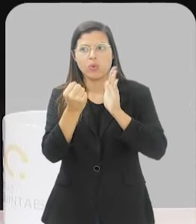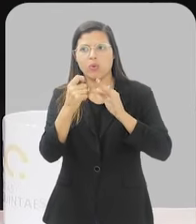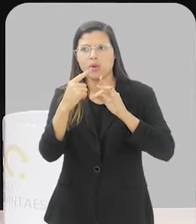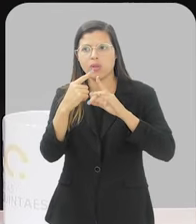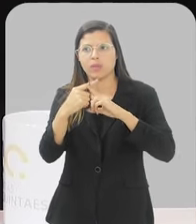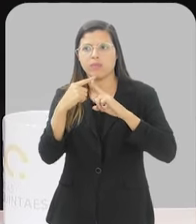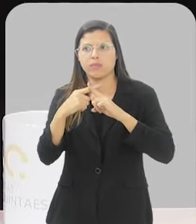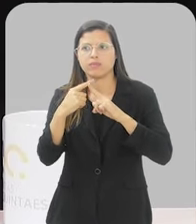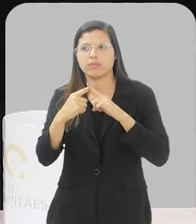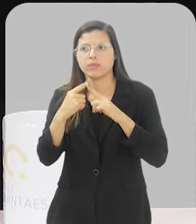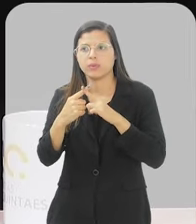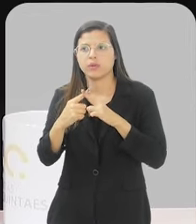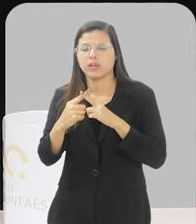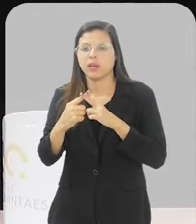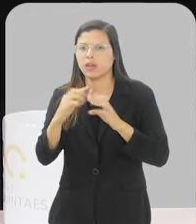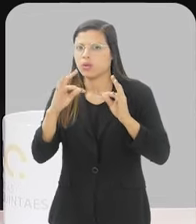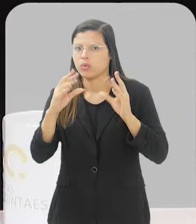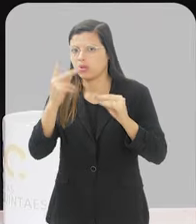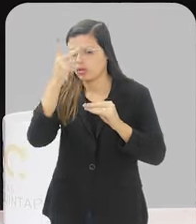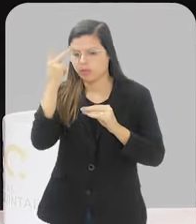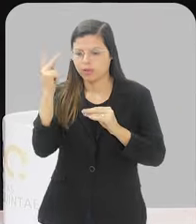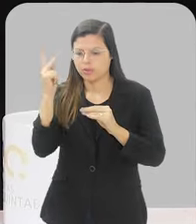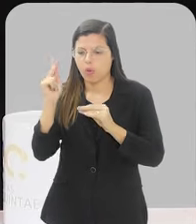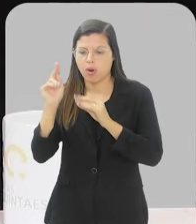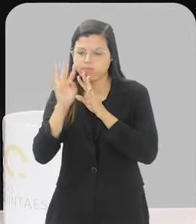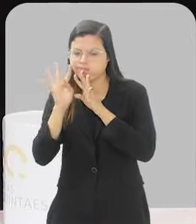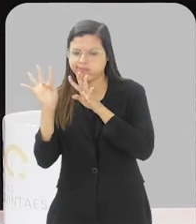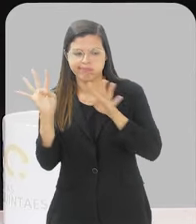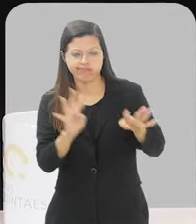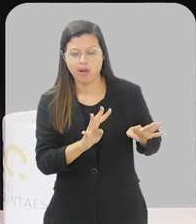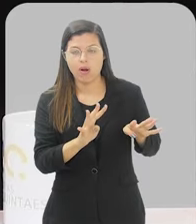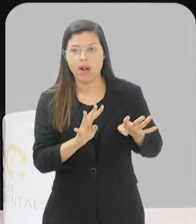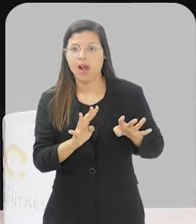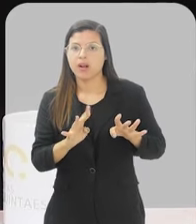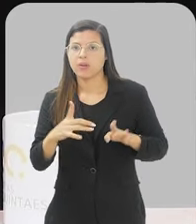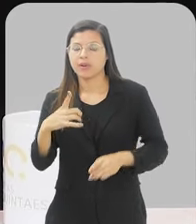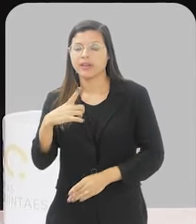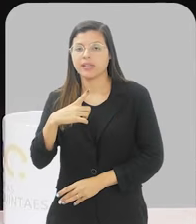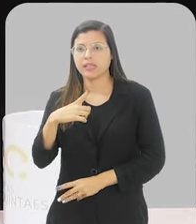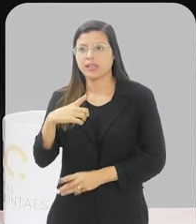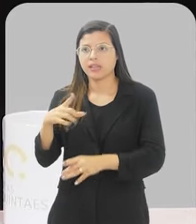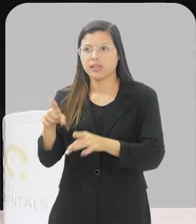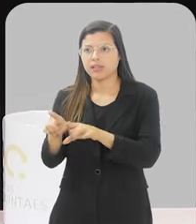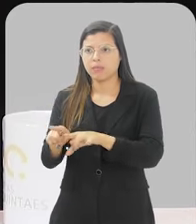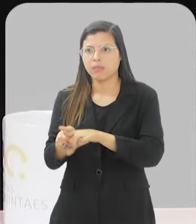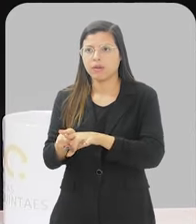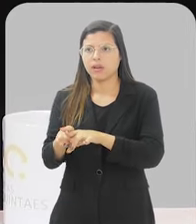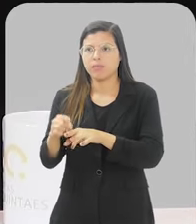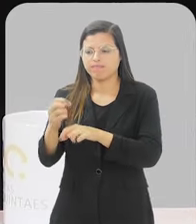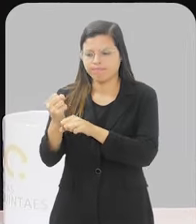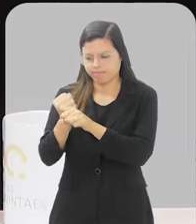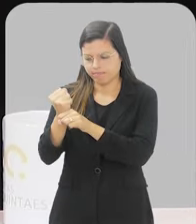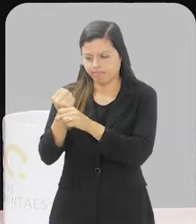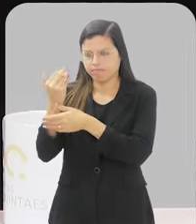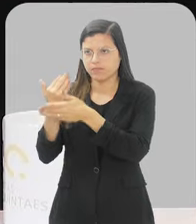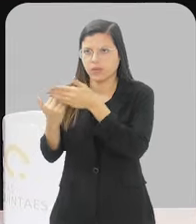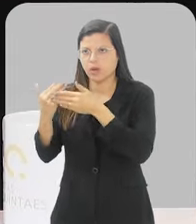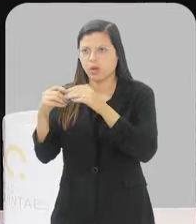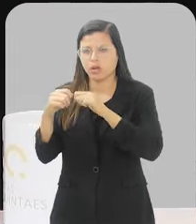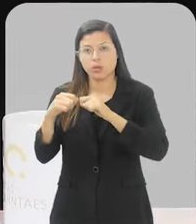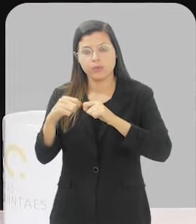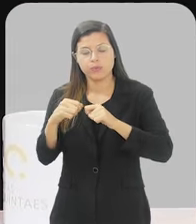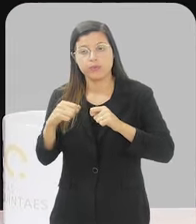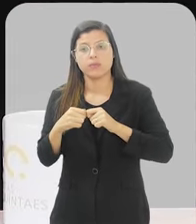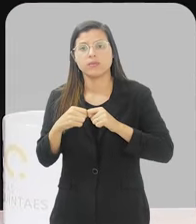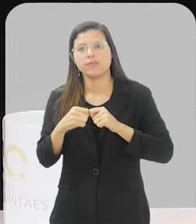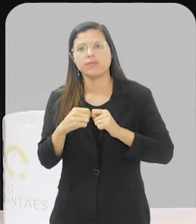despontou, né, para os olhos de todo mundo, mas e existe a que nos últimos anos eu fiz